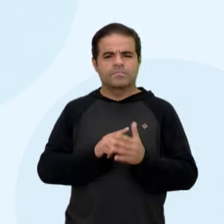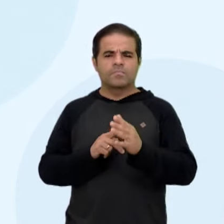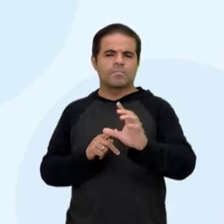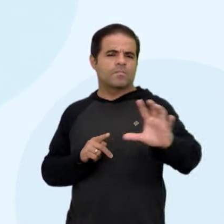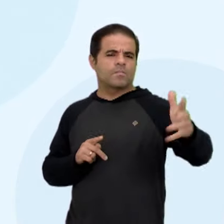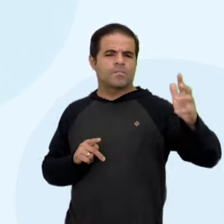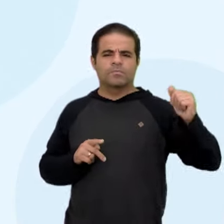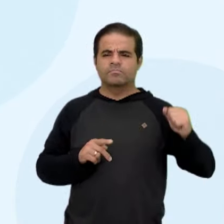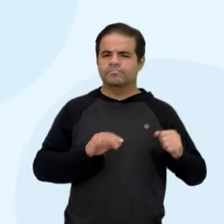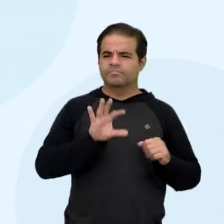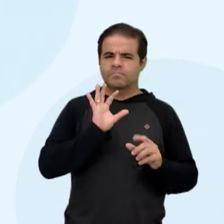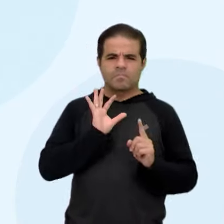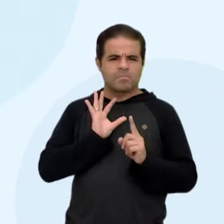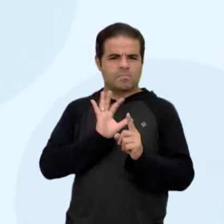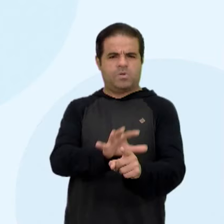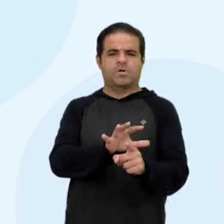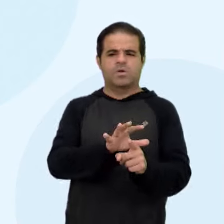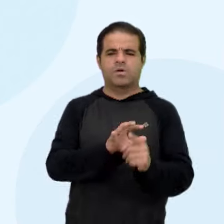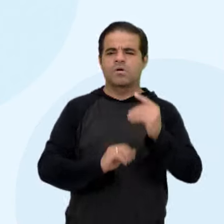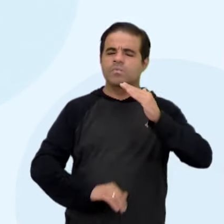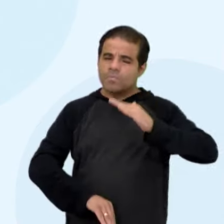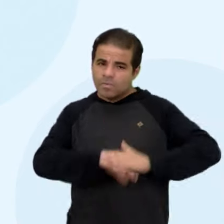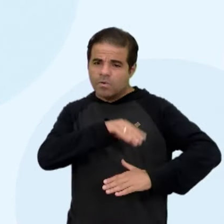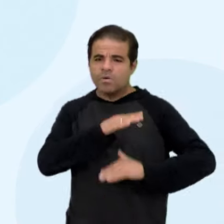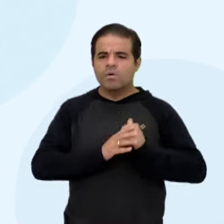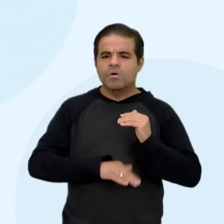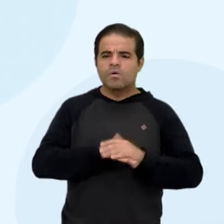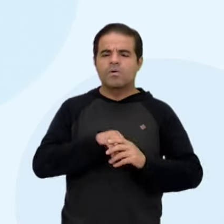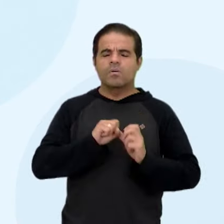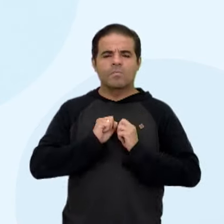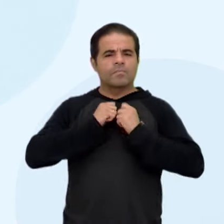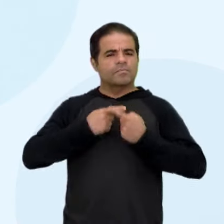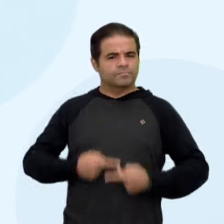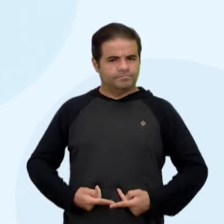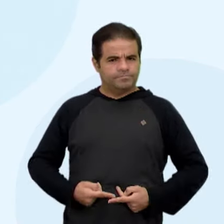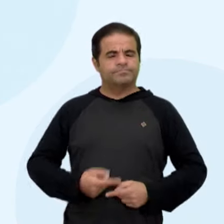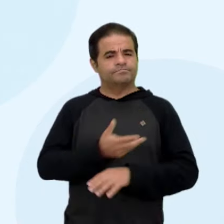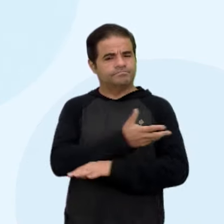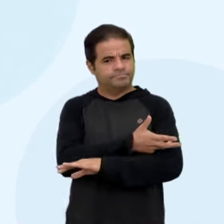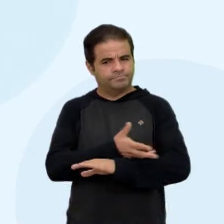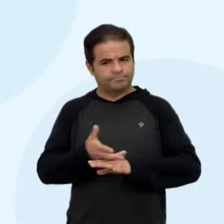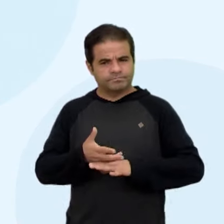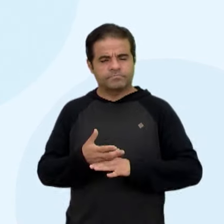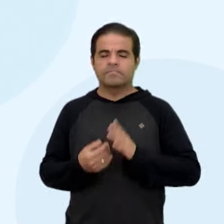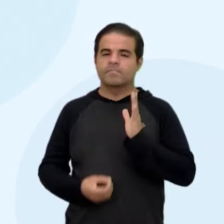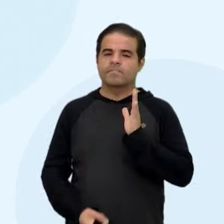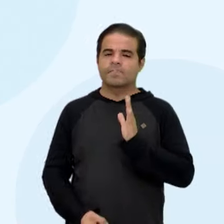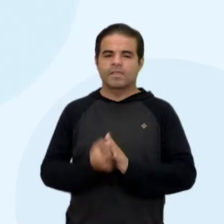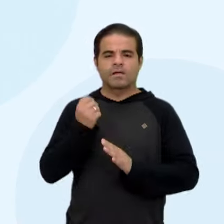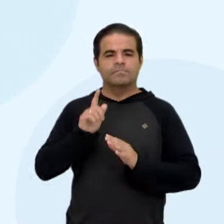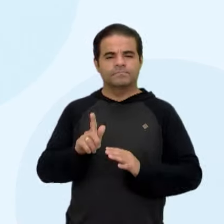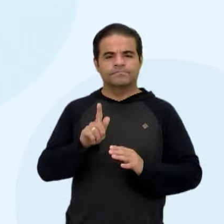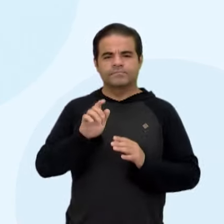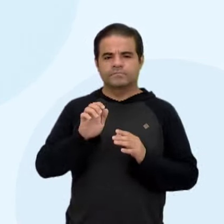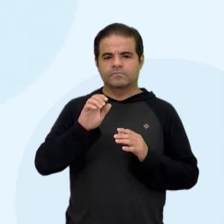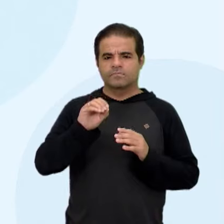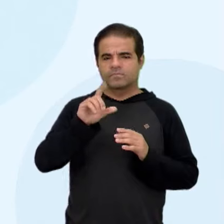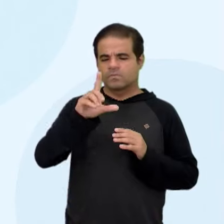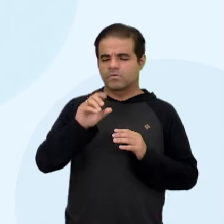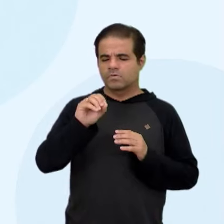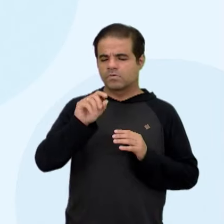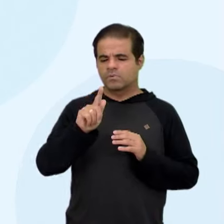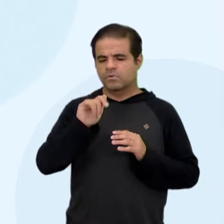sem interferência da mão humana, como a vegetação e formações geológicas.